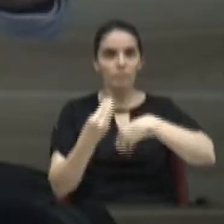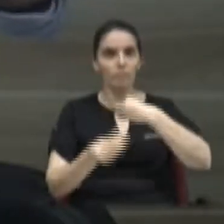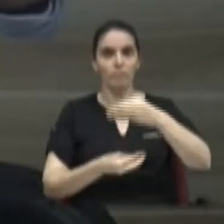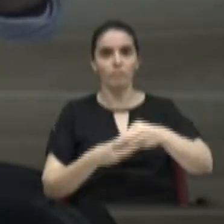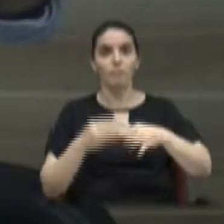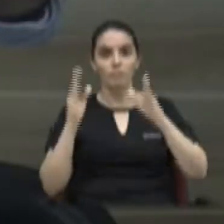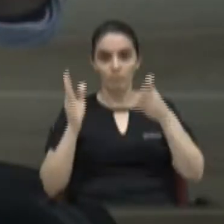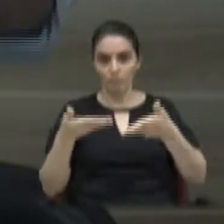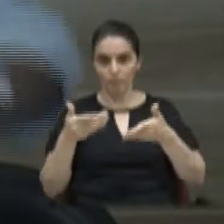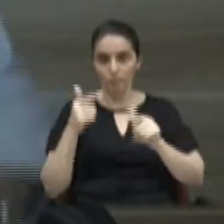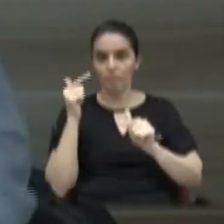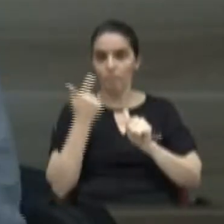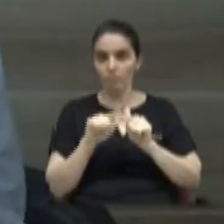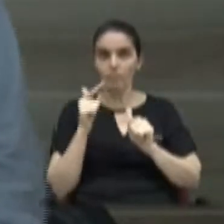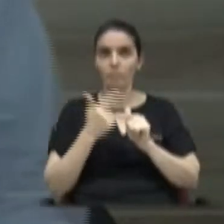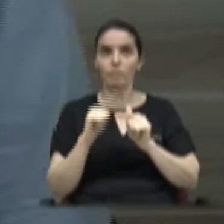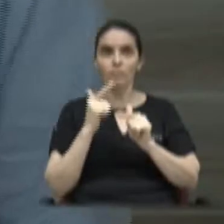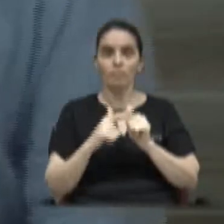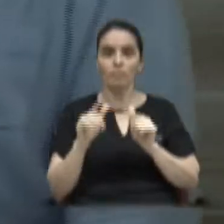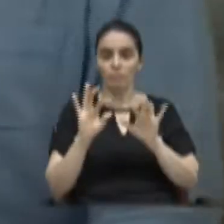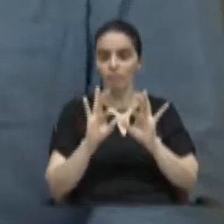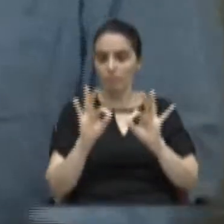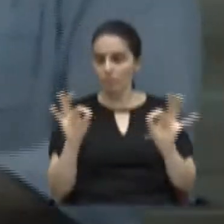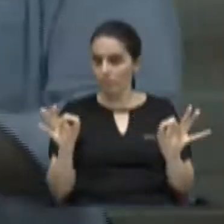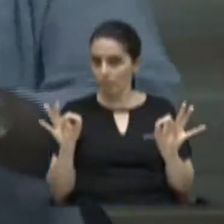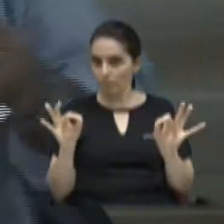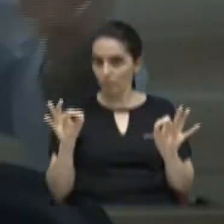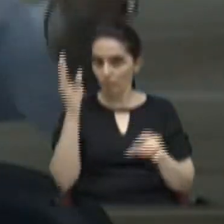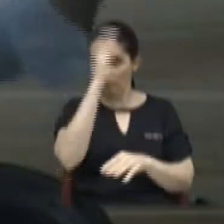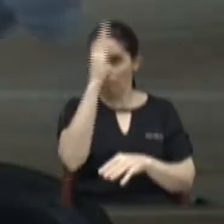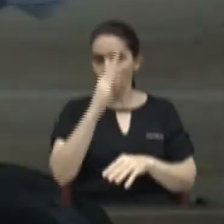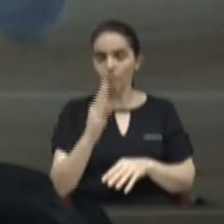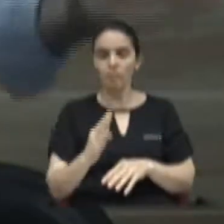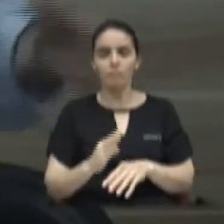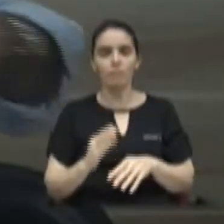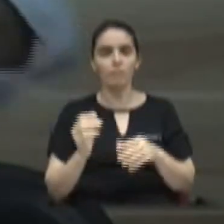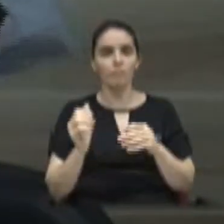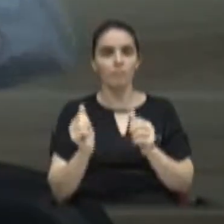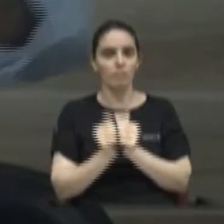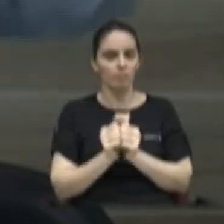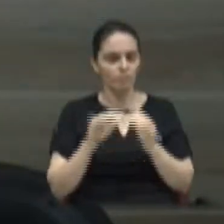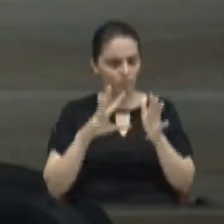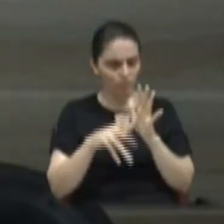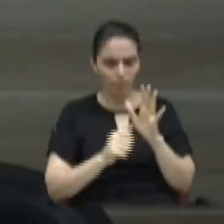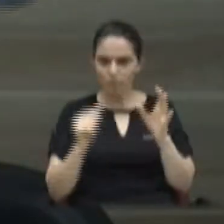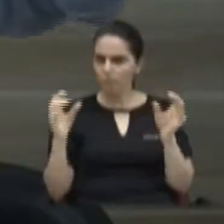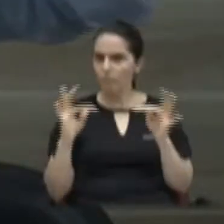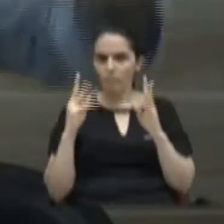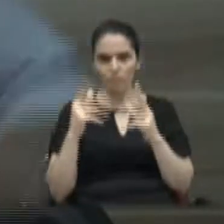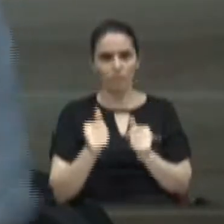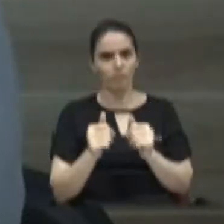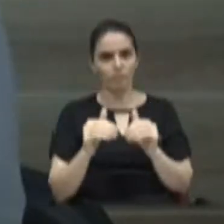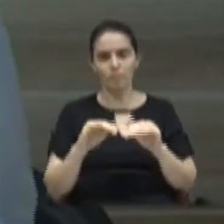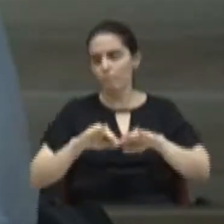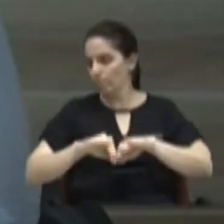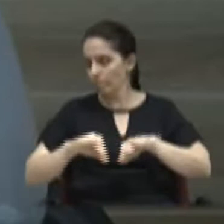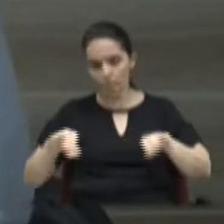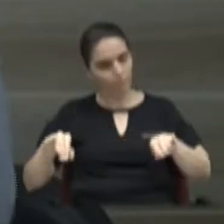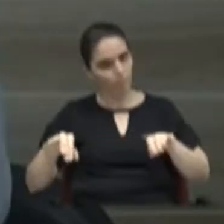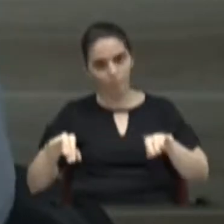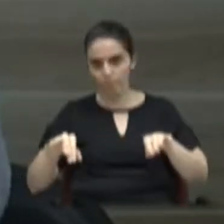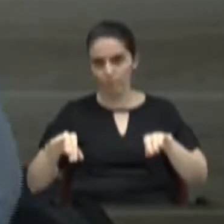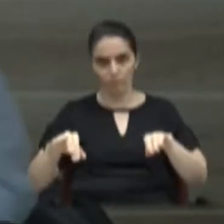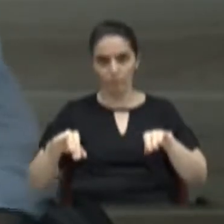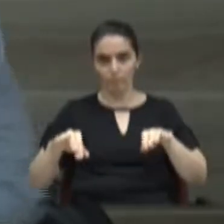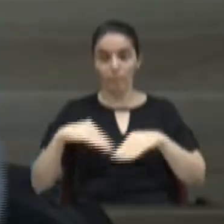problema do Simples Nacional também, junto com fraude, junto com tudo, não era distinto. E